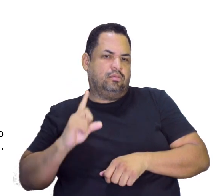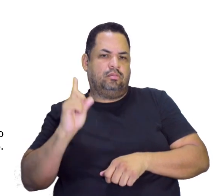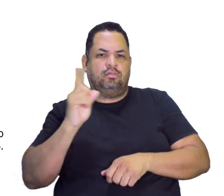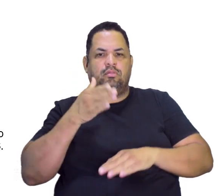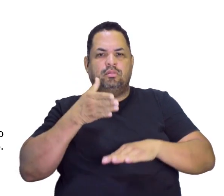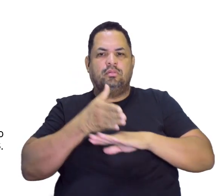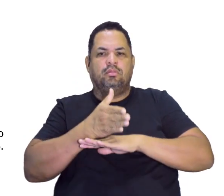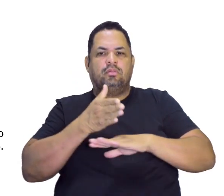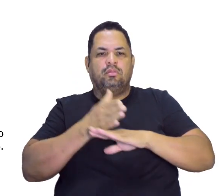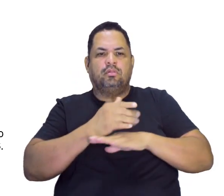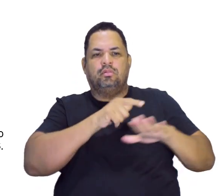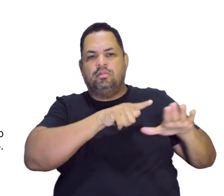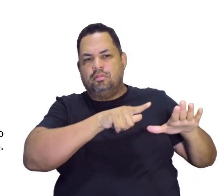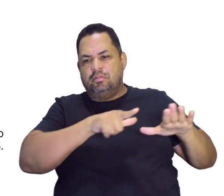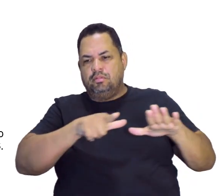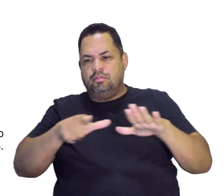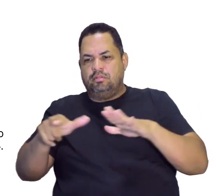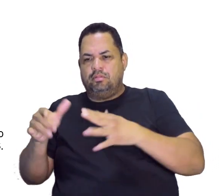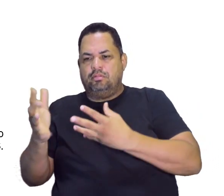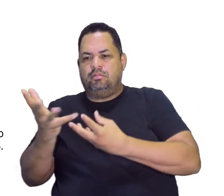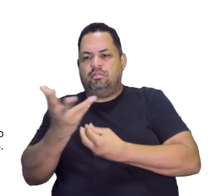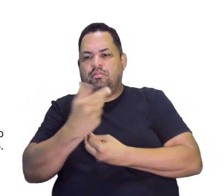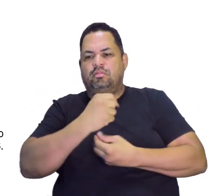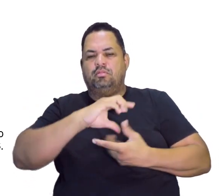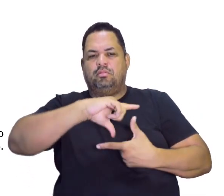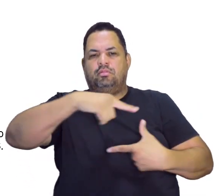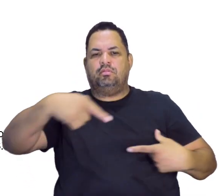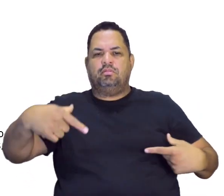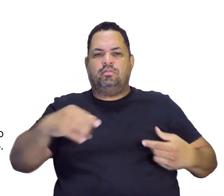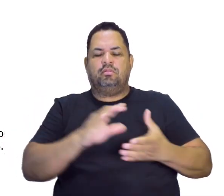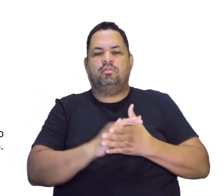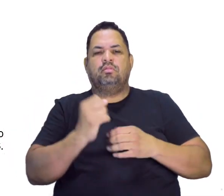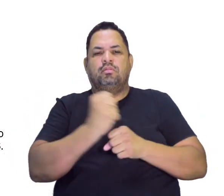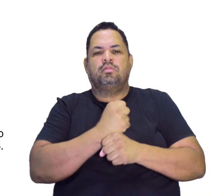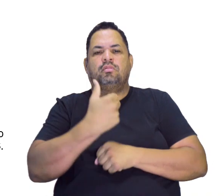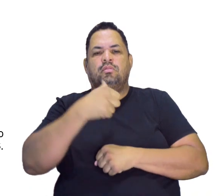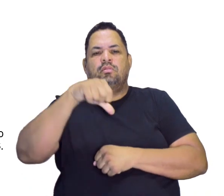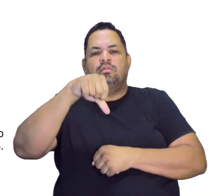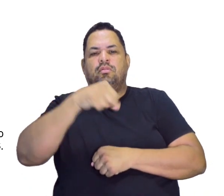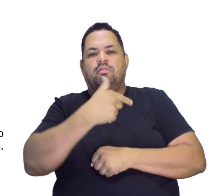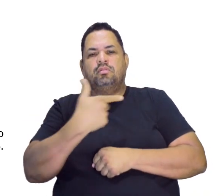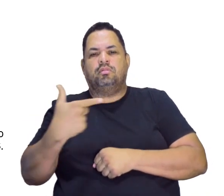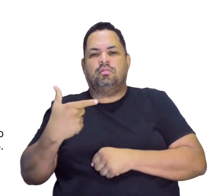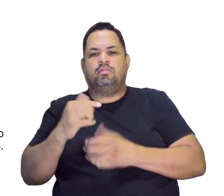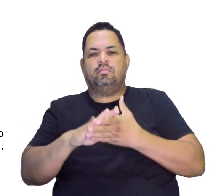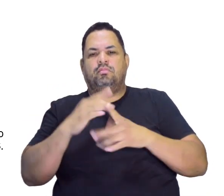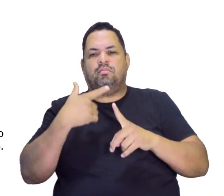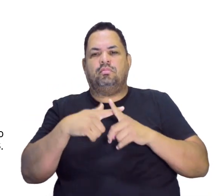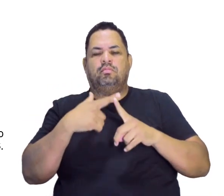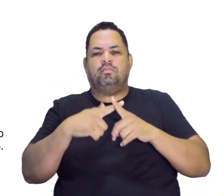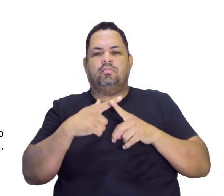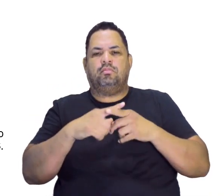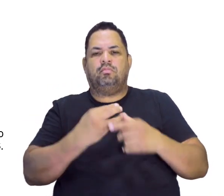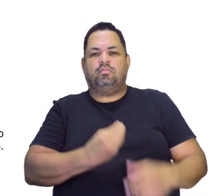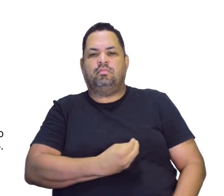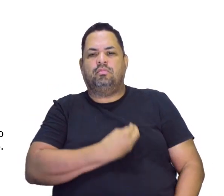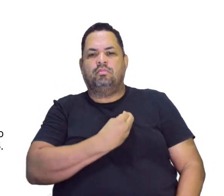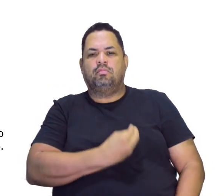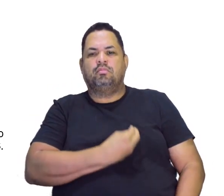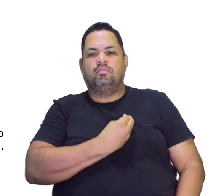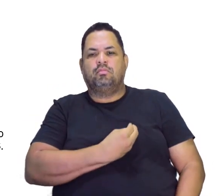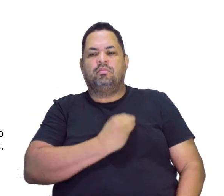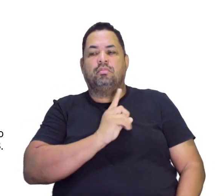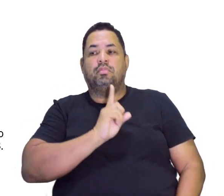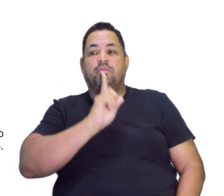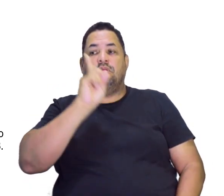diretamente da Semana de Arte Moderna de 1922 porque na